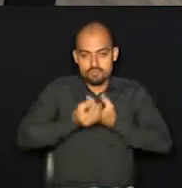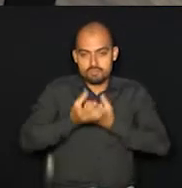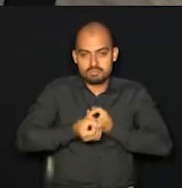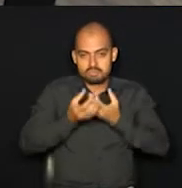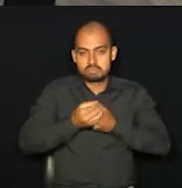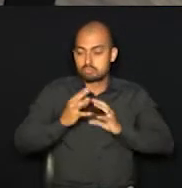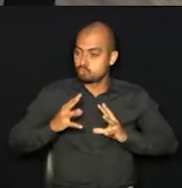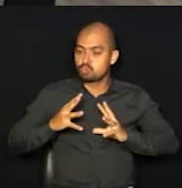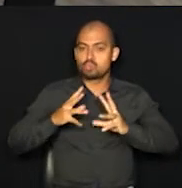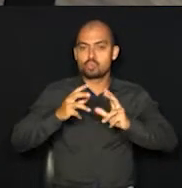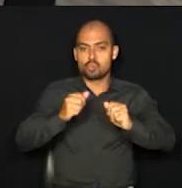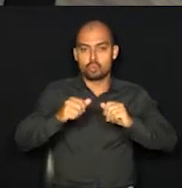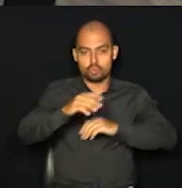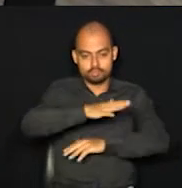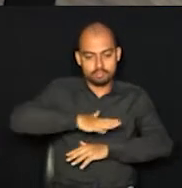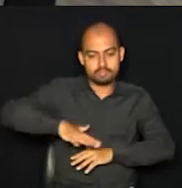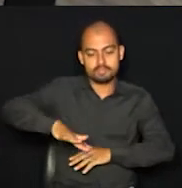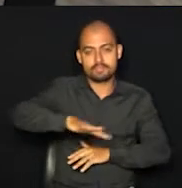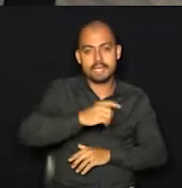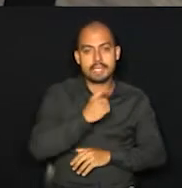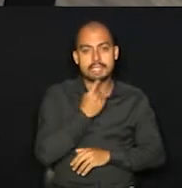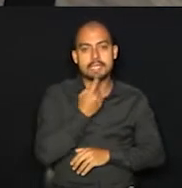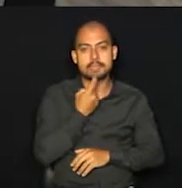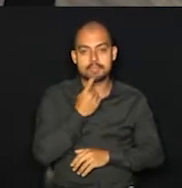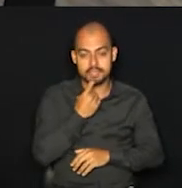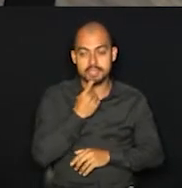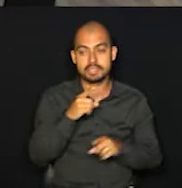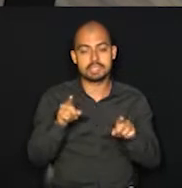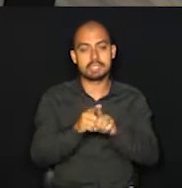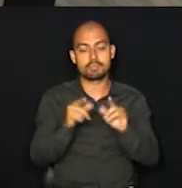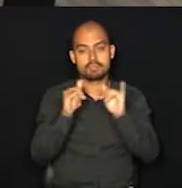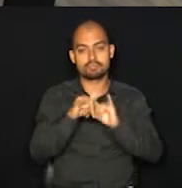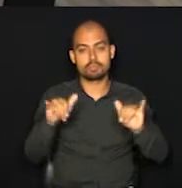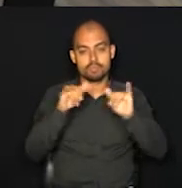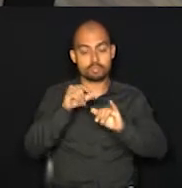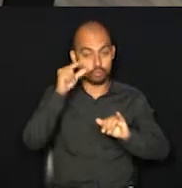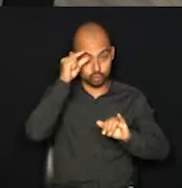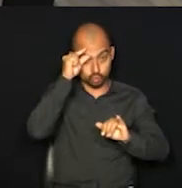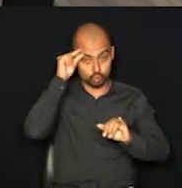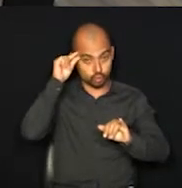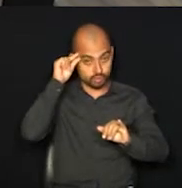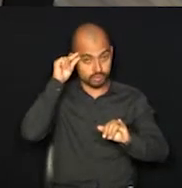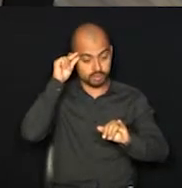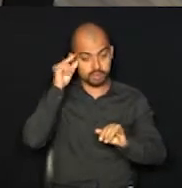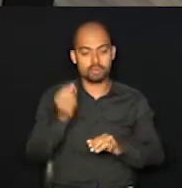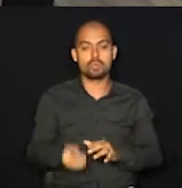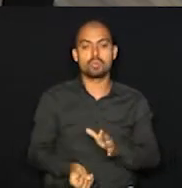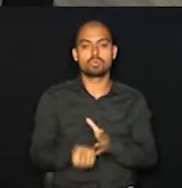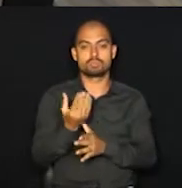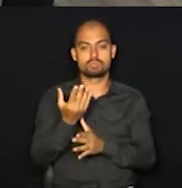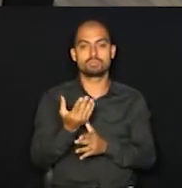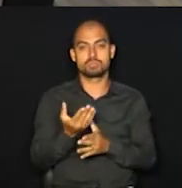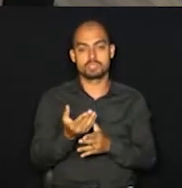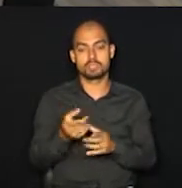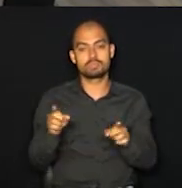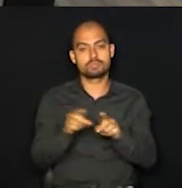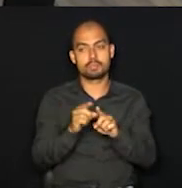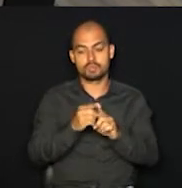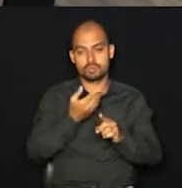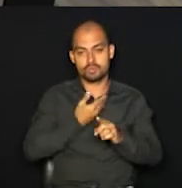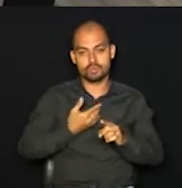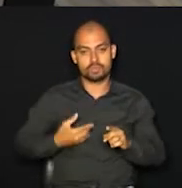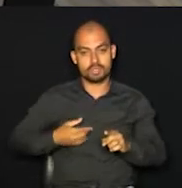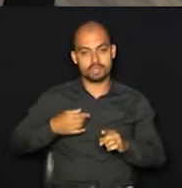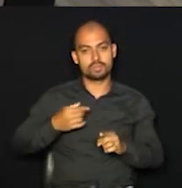das notícias da Metrópole de Campinas com a coletiva do prefeito Jonas Donizete que aconteceu agora há pouco, coletiva do governador também